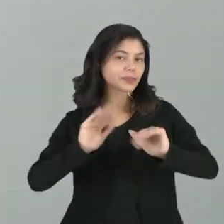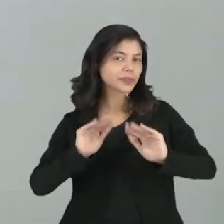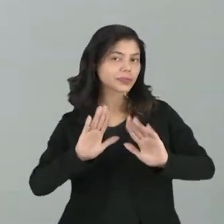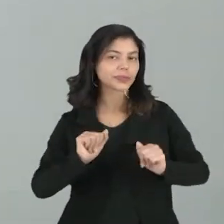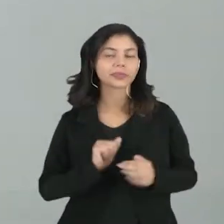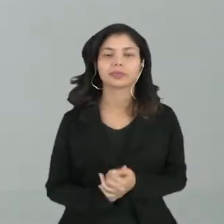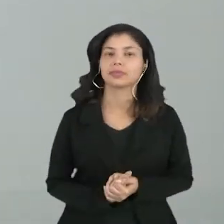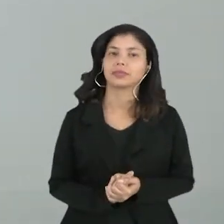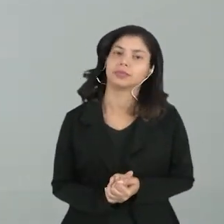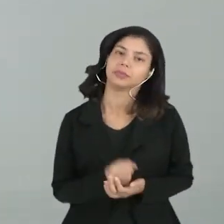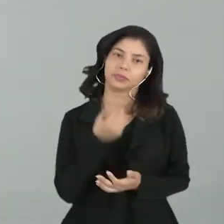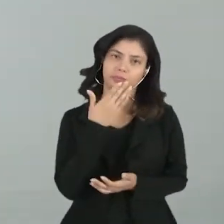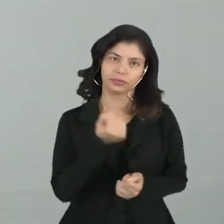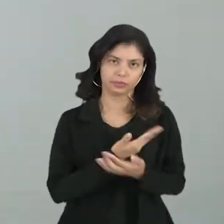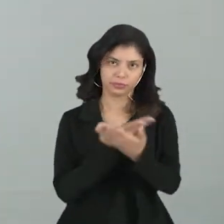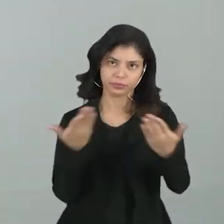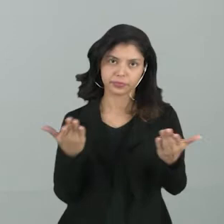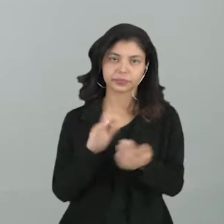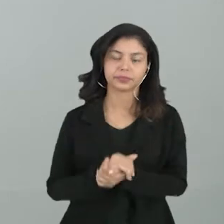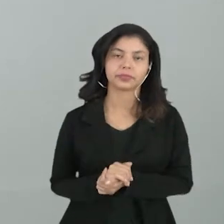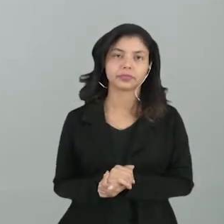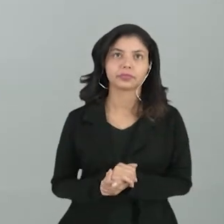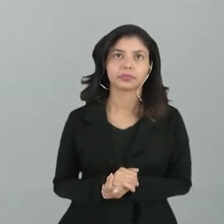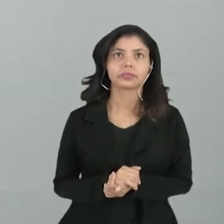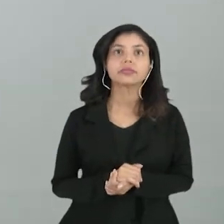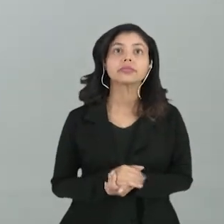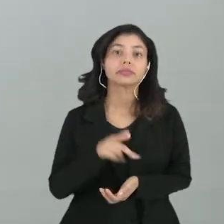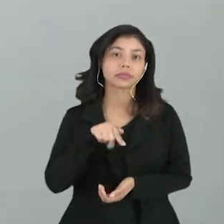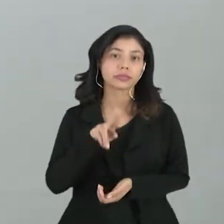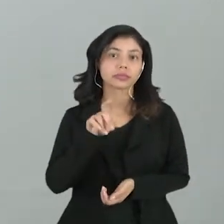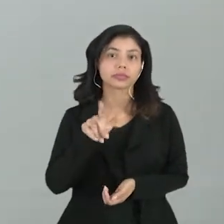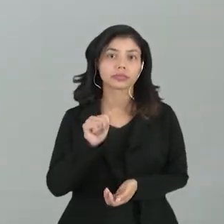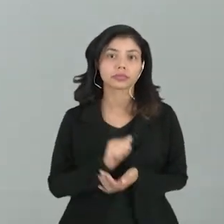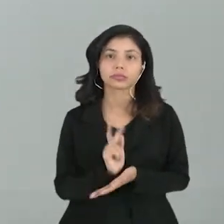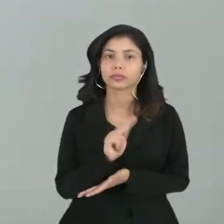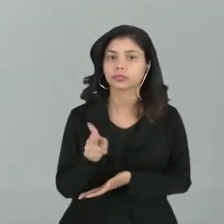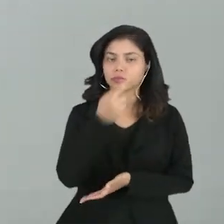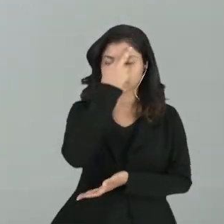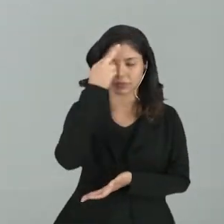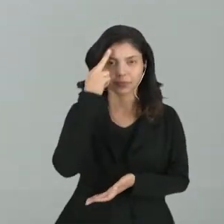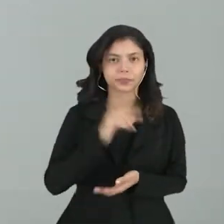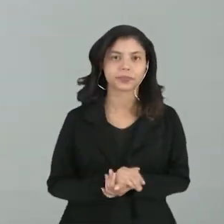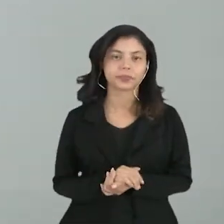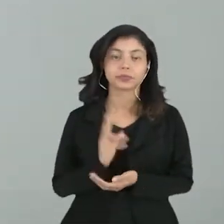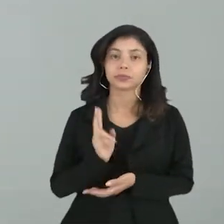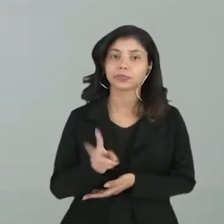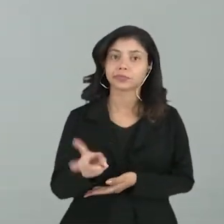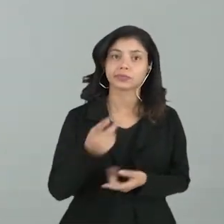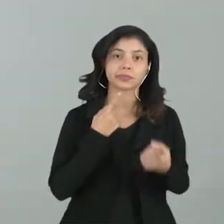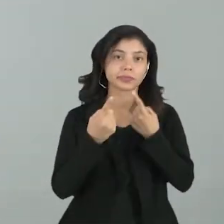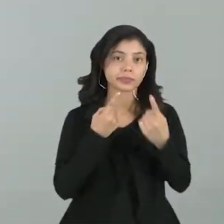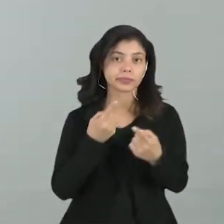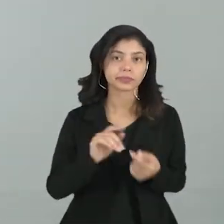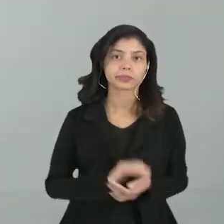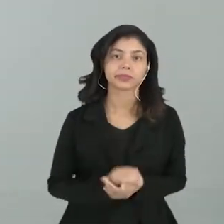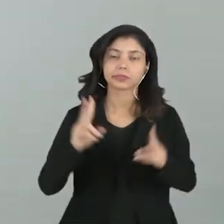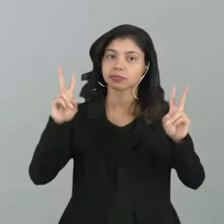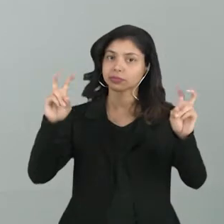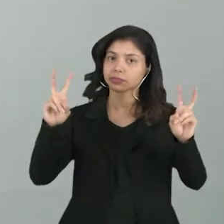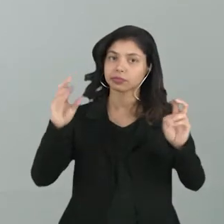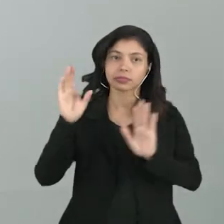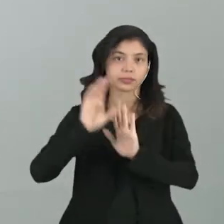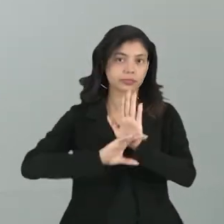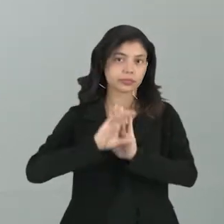Olá, gente! Tudo bem com vocês? Sou Keila Batista, professora de História, e vamos continuar discutindo nossos